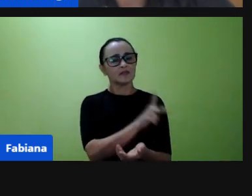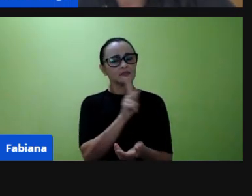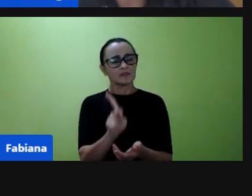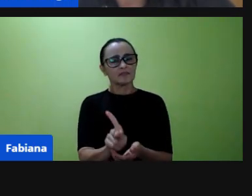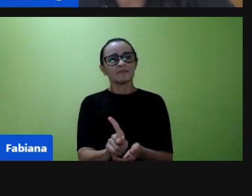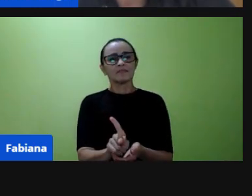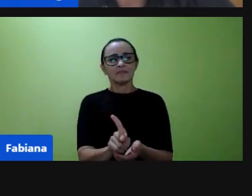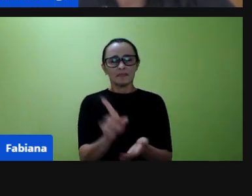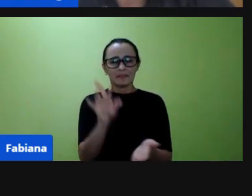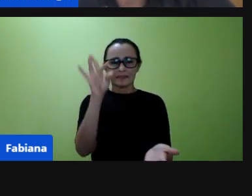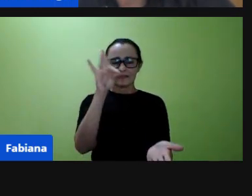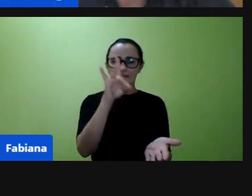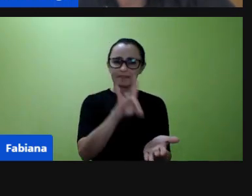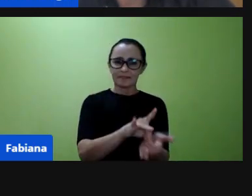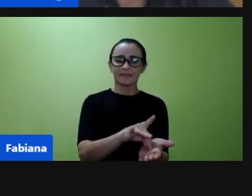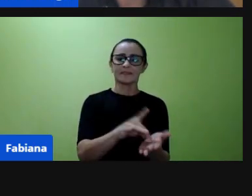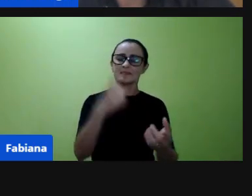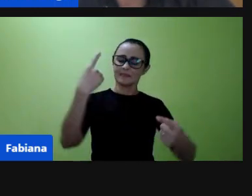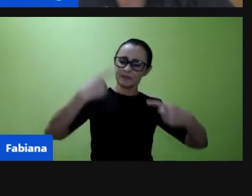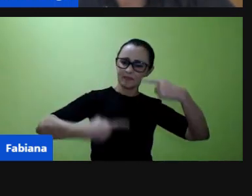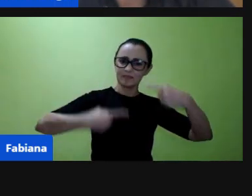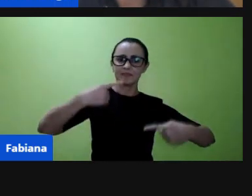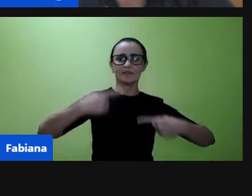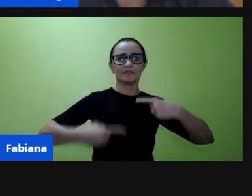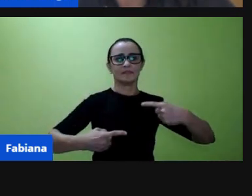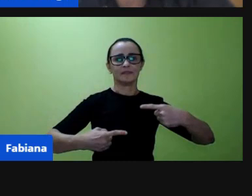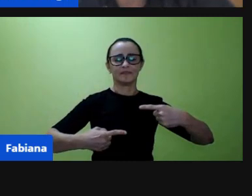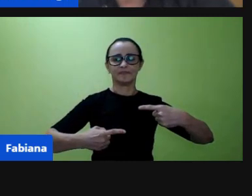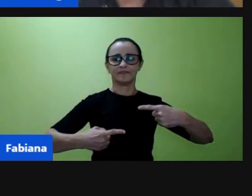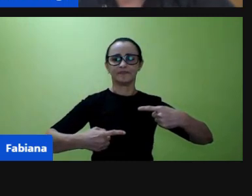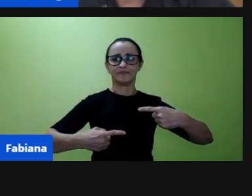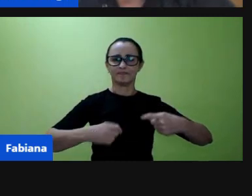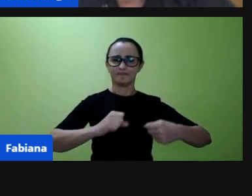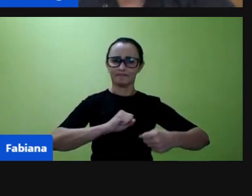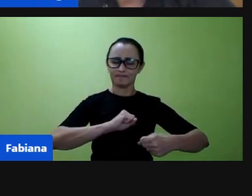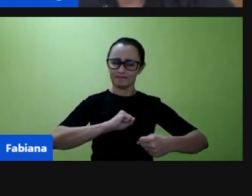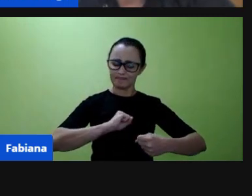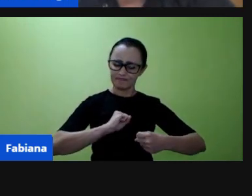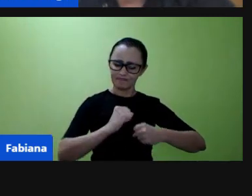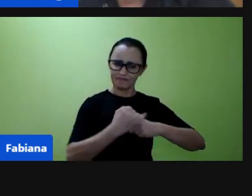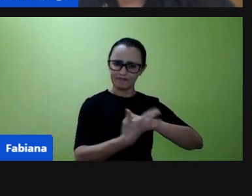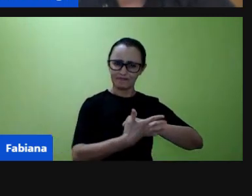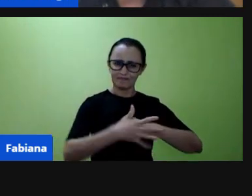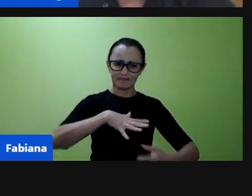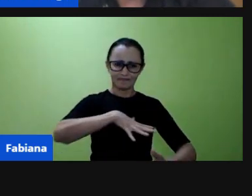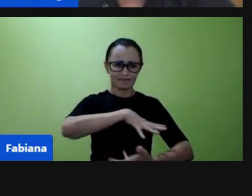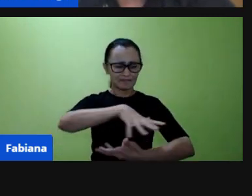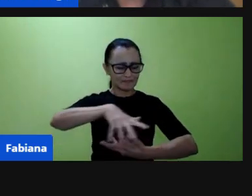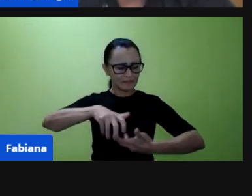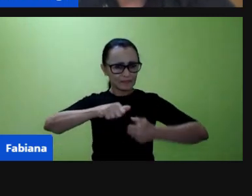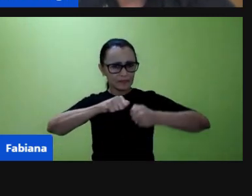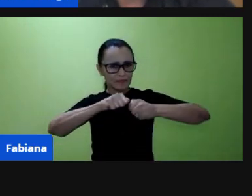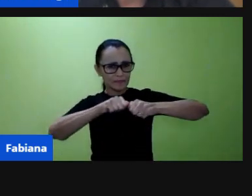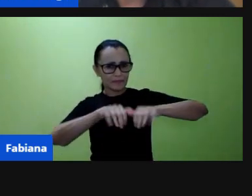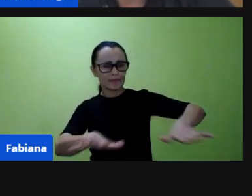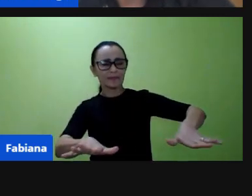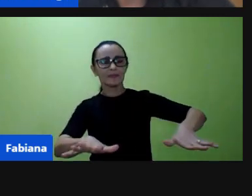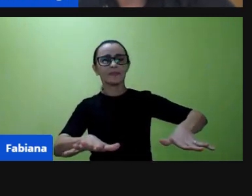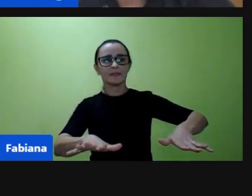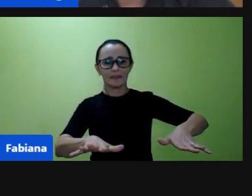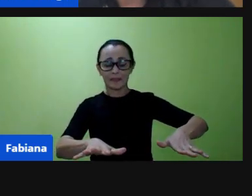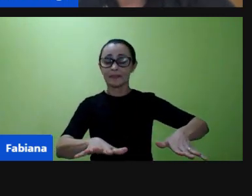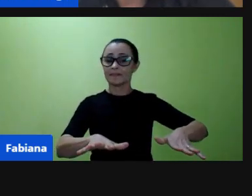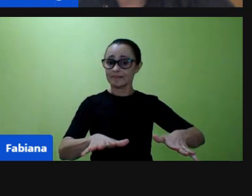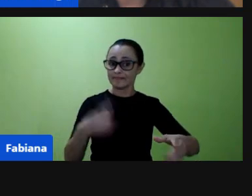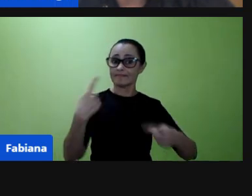né? E em tempo de pandemia, então, foi um desafio, tem sido um desafio muito maior, mas eu sigo acreditando